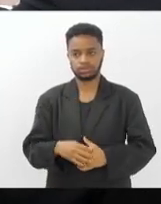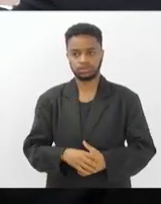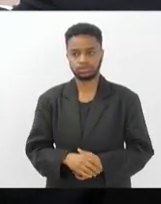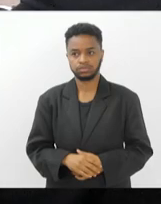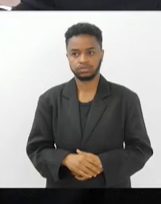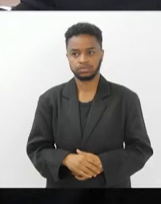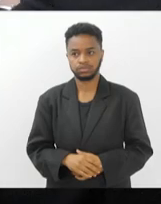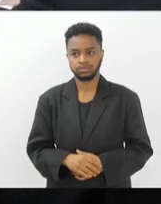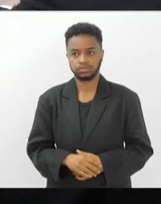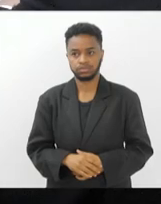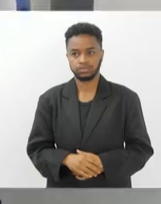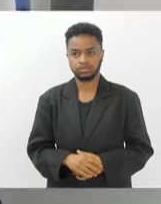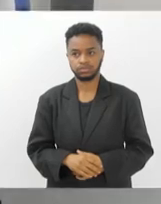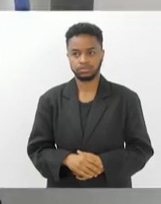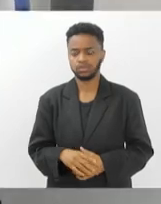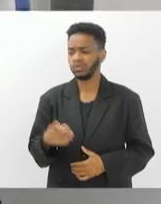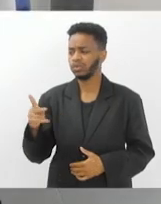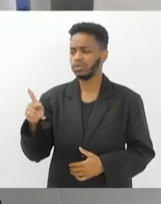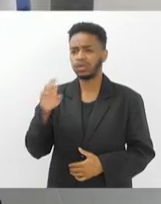Érica, o de Vossa Excelência qual é?